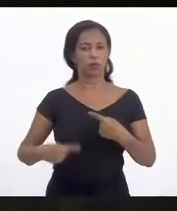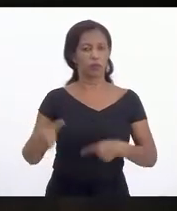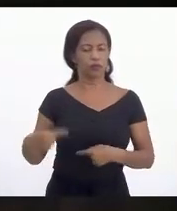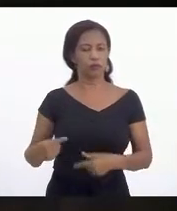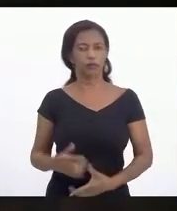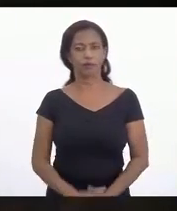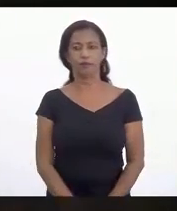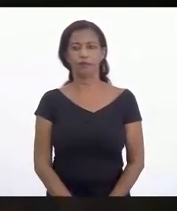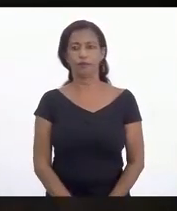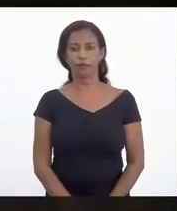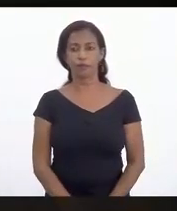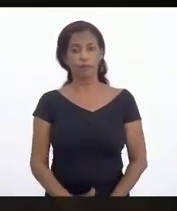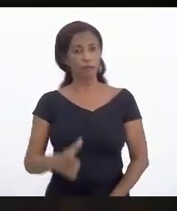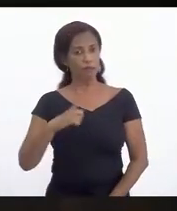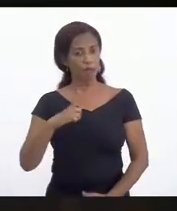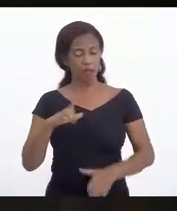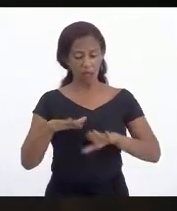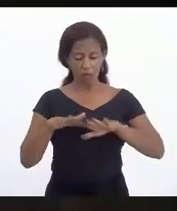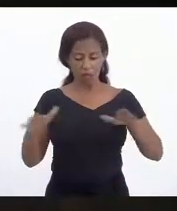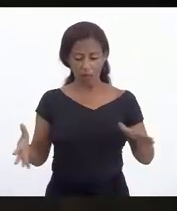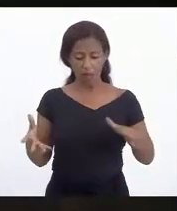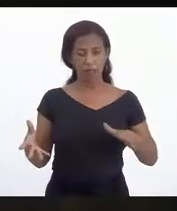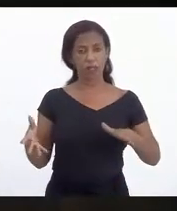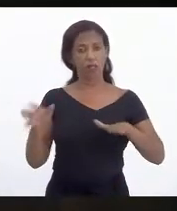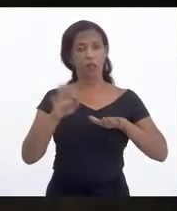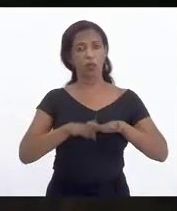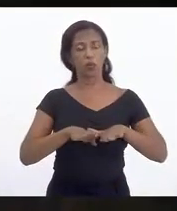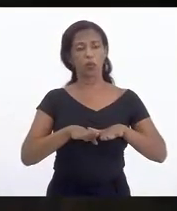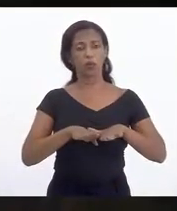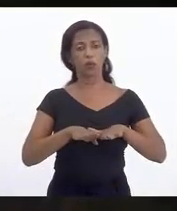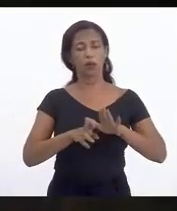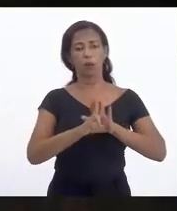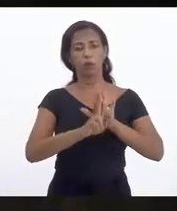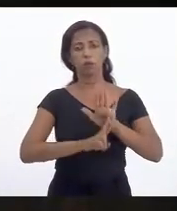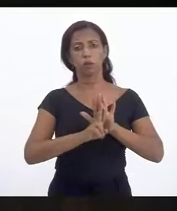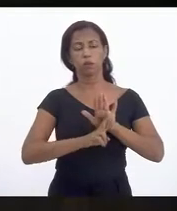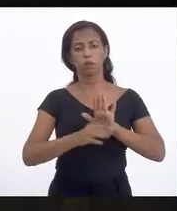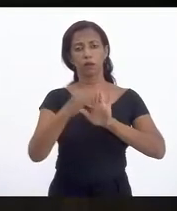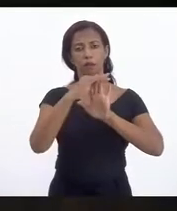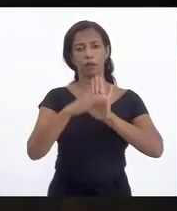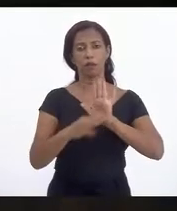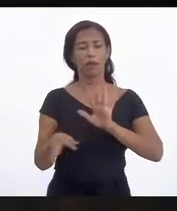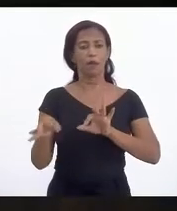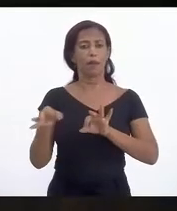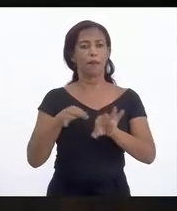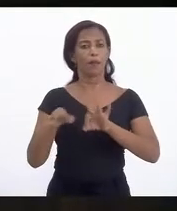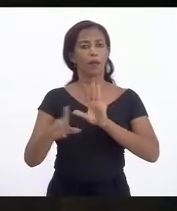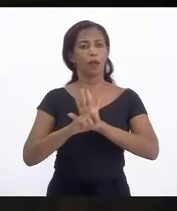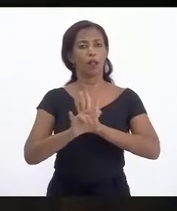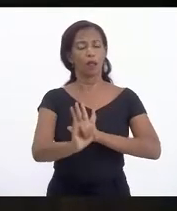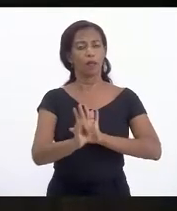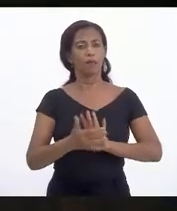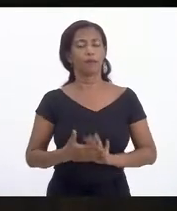discussão. Há sobre a mesa a inclusão, requerimento de inclusão na ordem do dia do projeto de lei